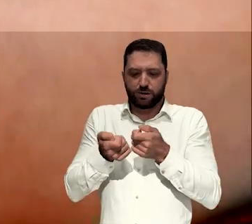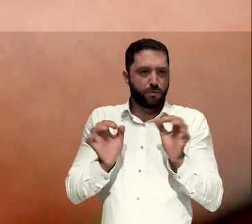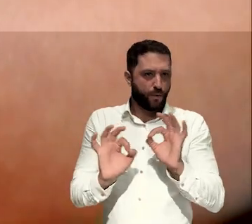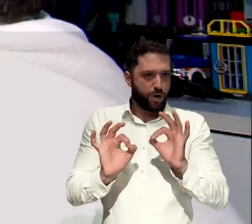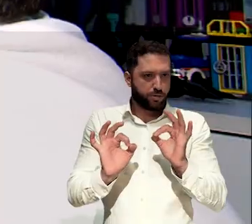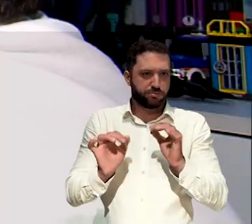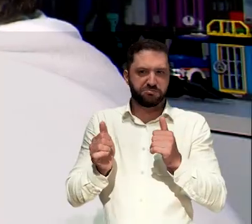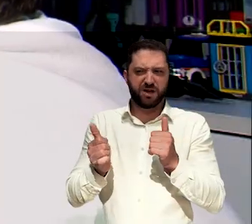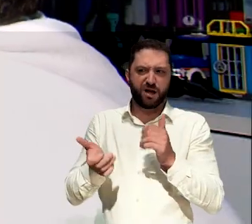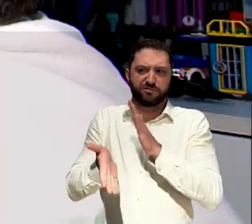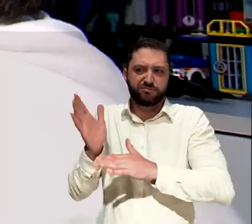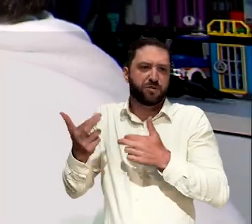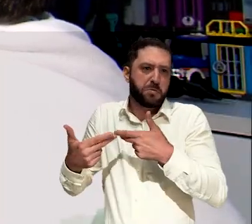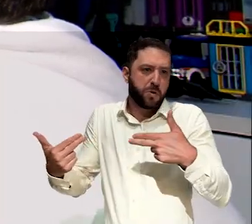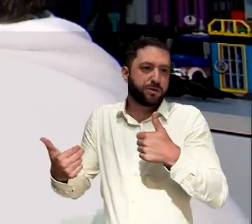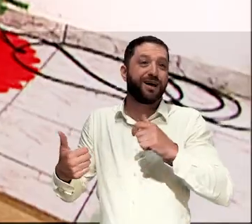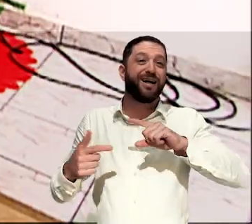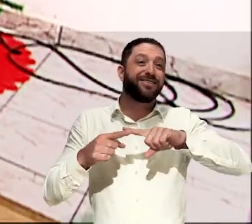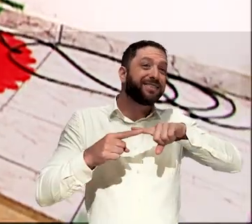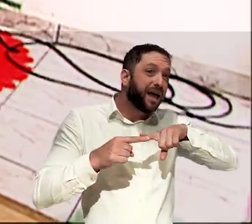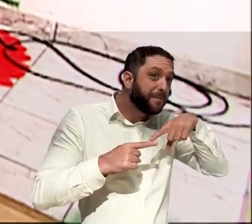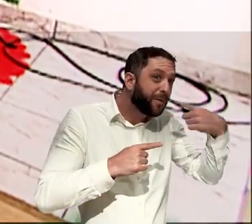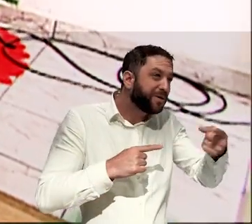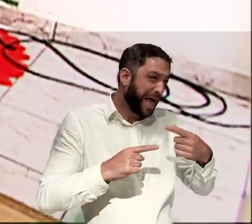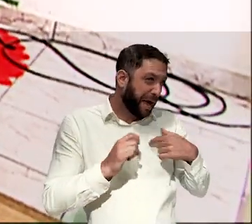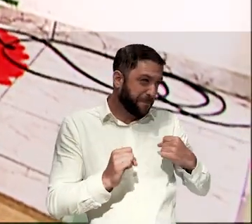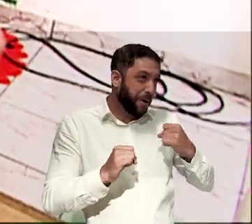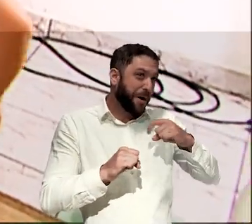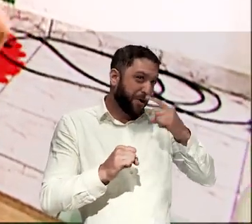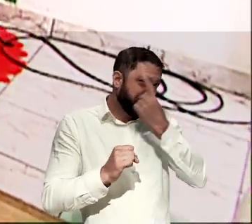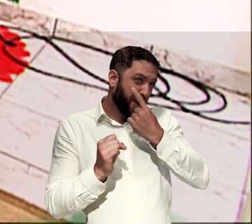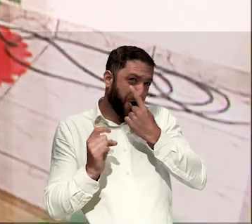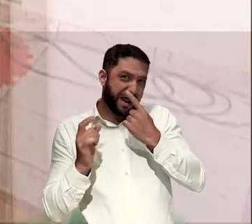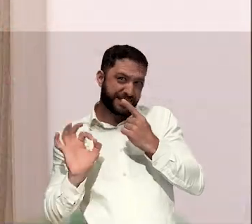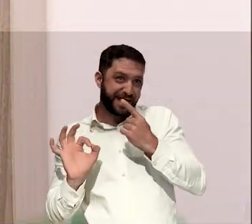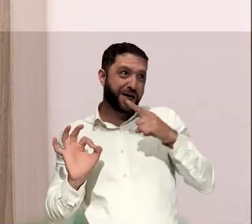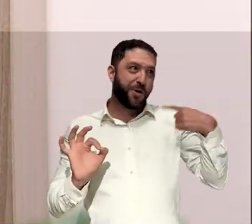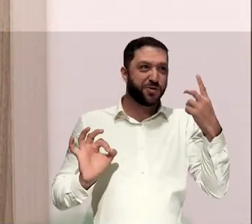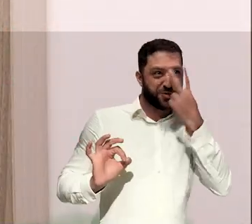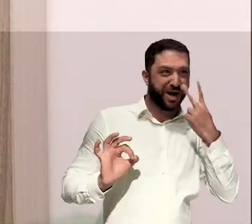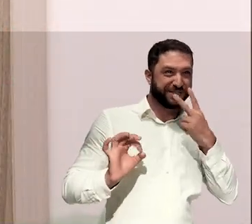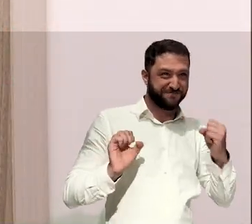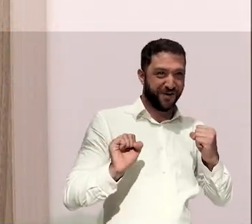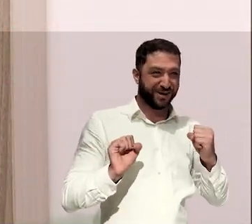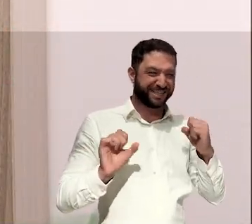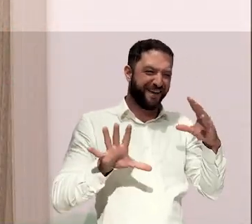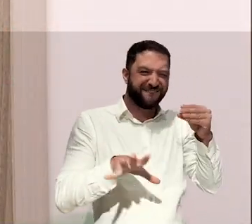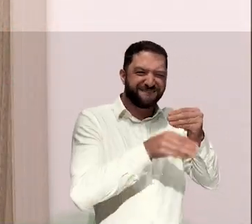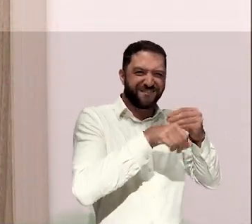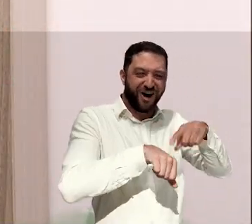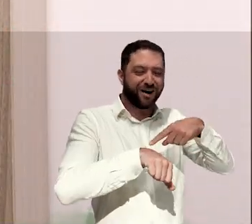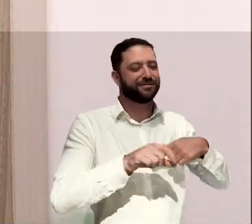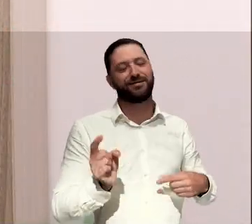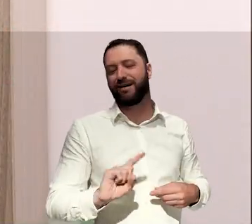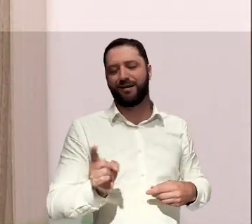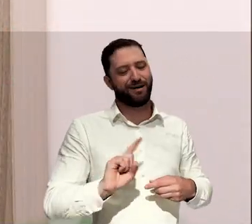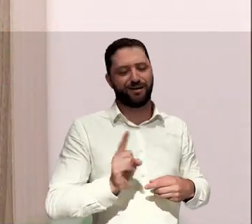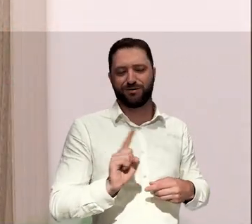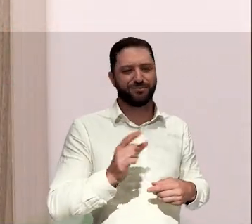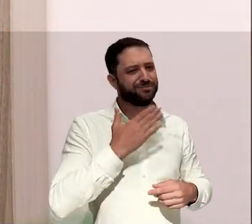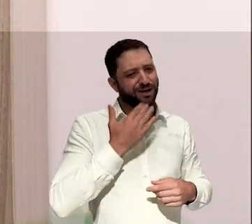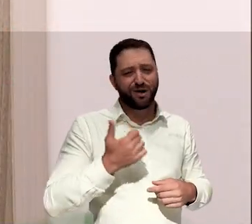fez uma outra atividade sem celular e no dia seguinte ela quiser compensar as horas, não há necessidade. Quer dizer, é importante